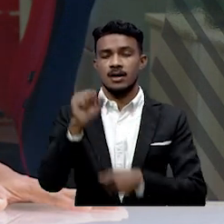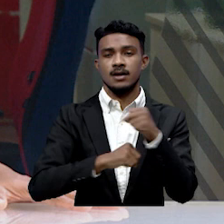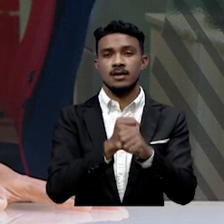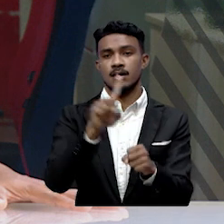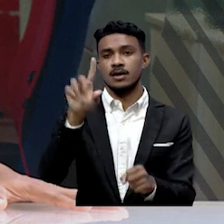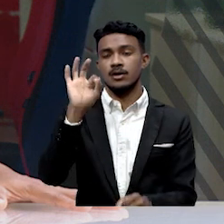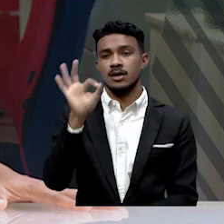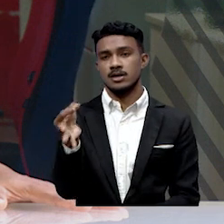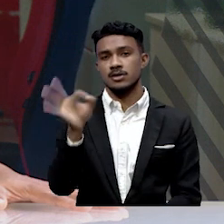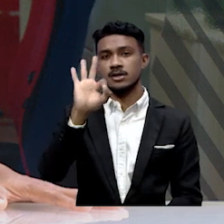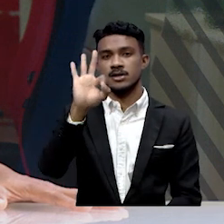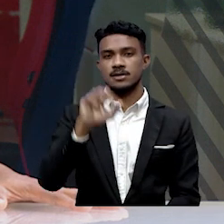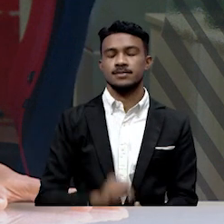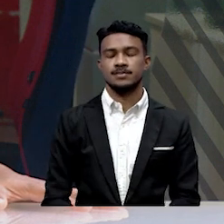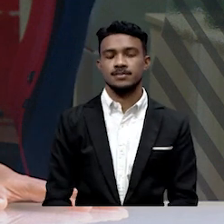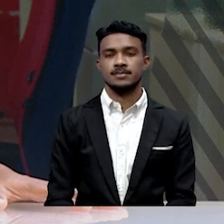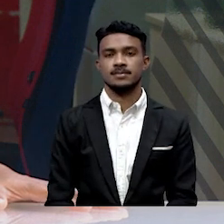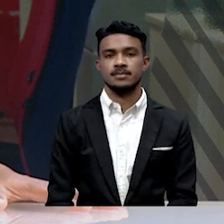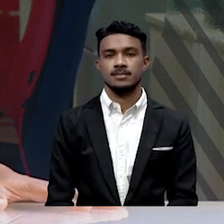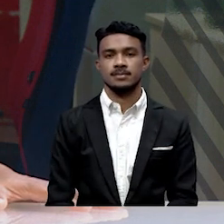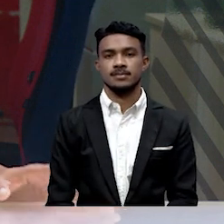anulo recensia.